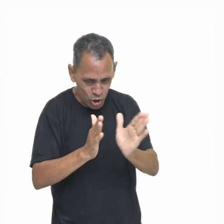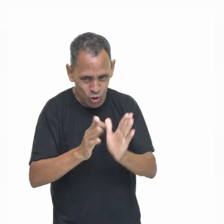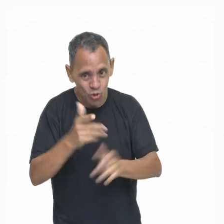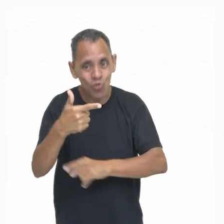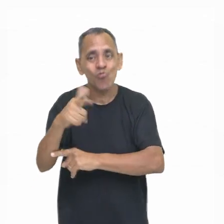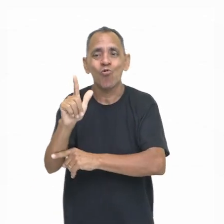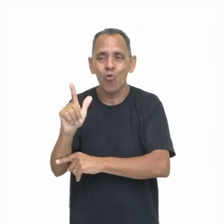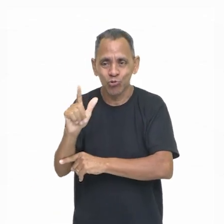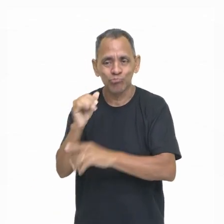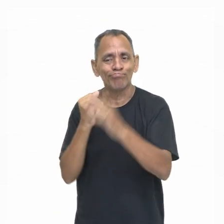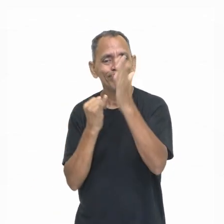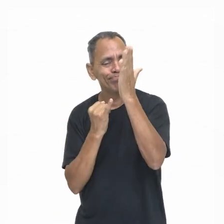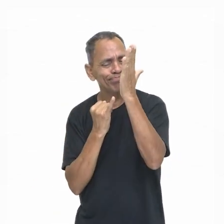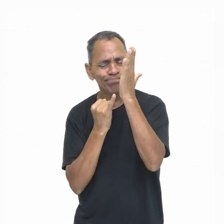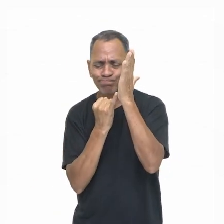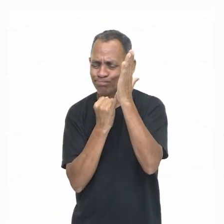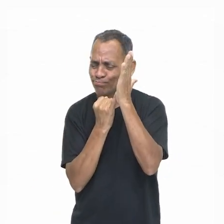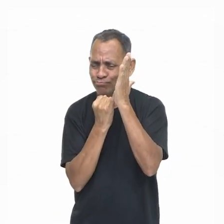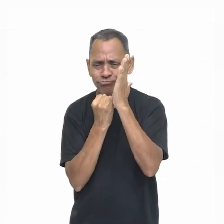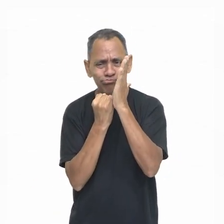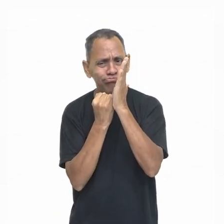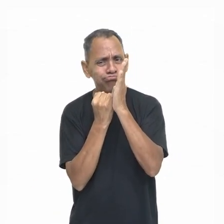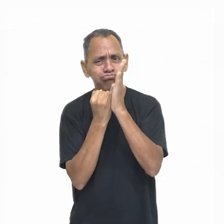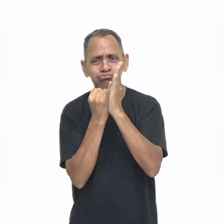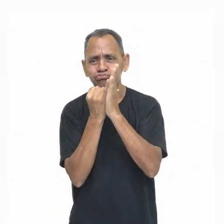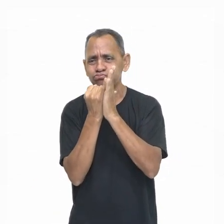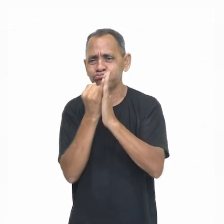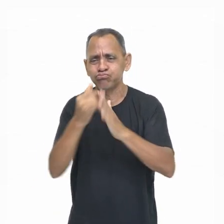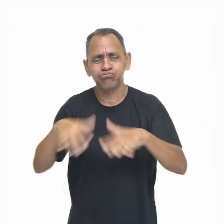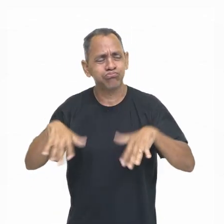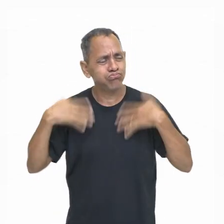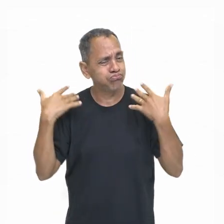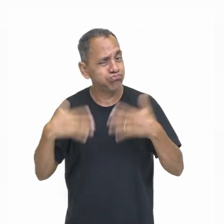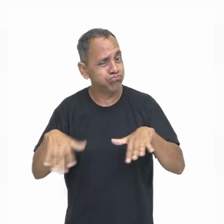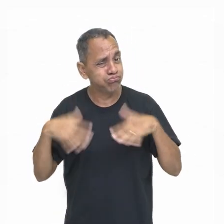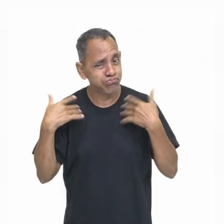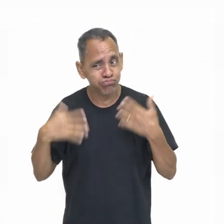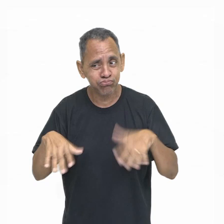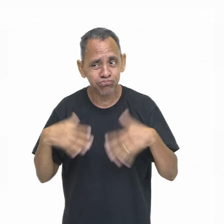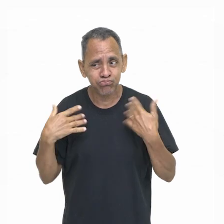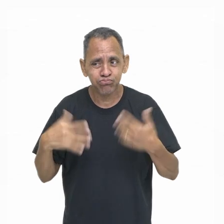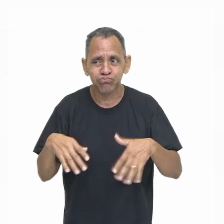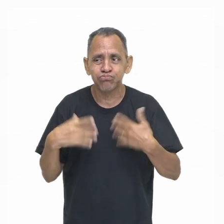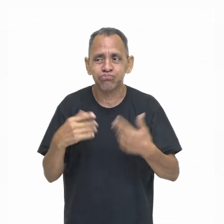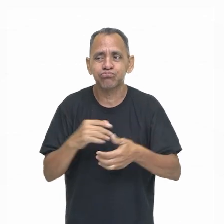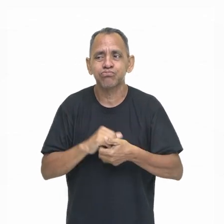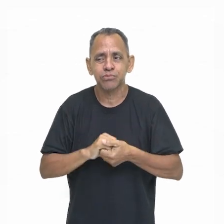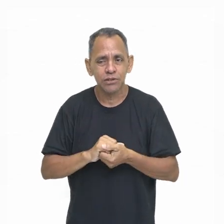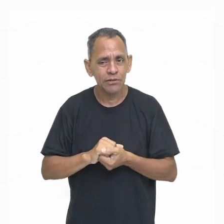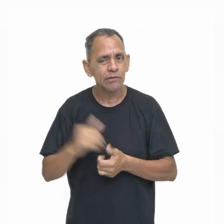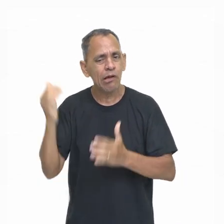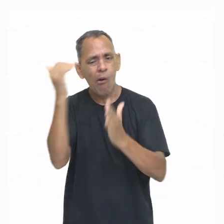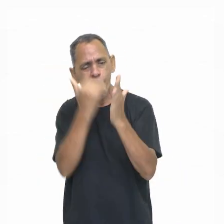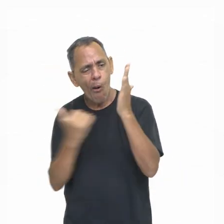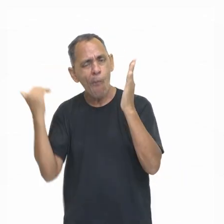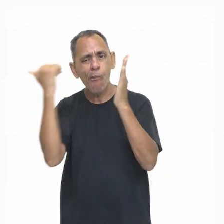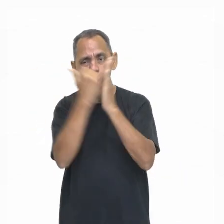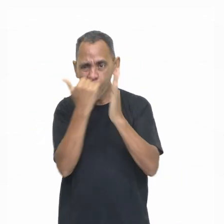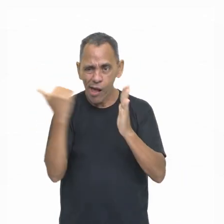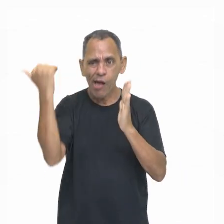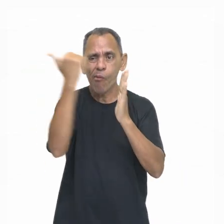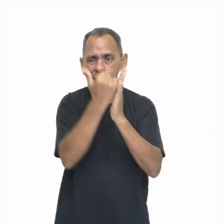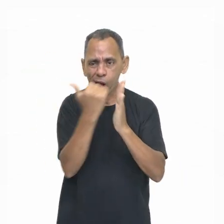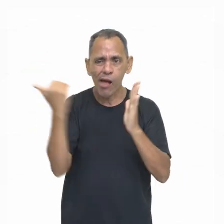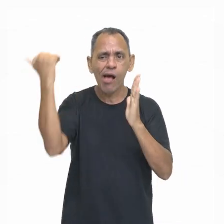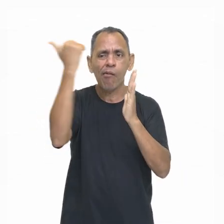inflação voltou a subir de forma galopante novamente. O que é uma inflação galopante? É uma inflação que continua aumentando, aumentando, aumentando, aumentando e não